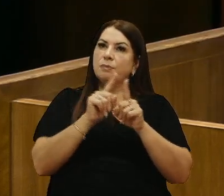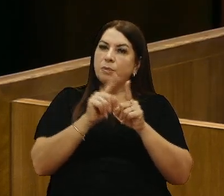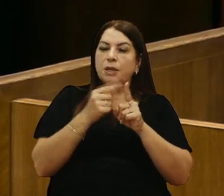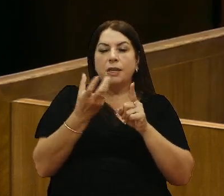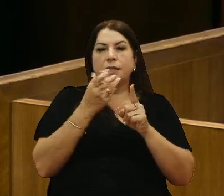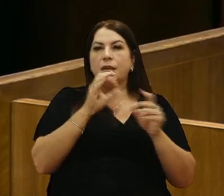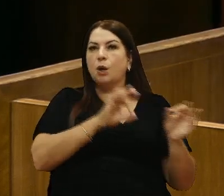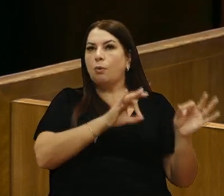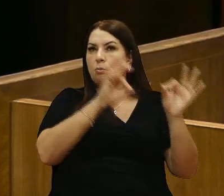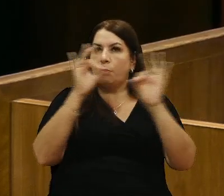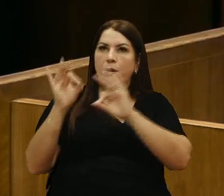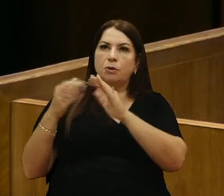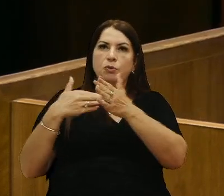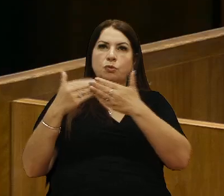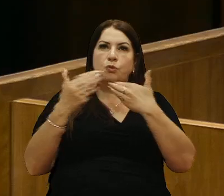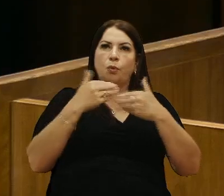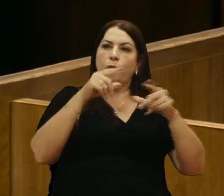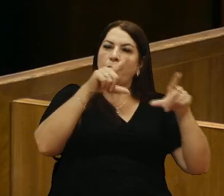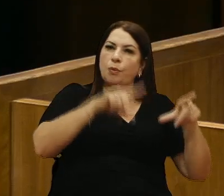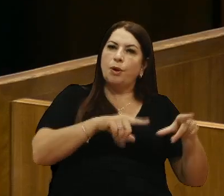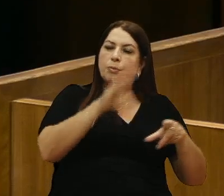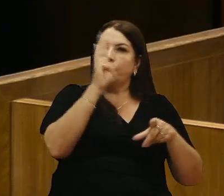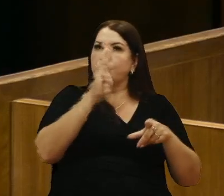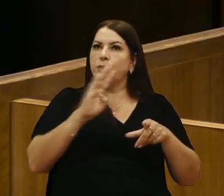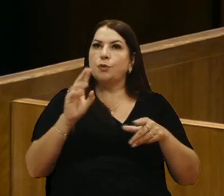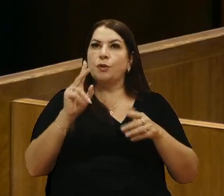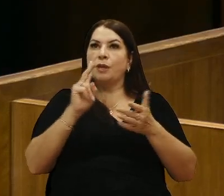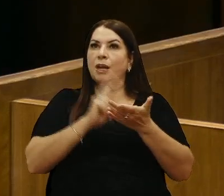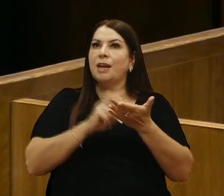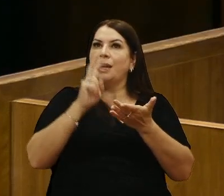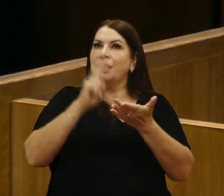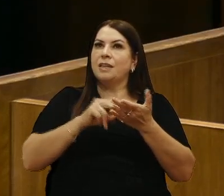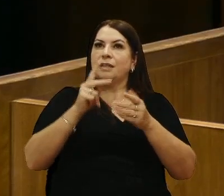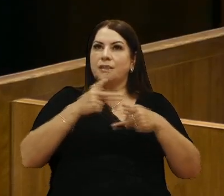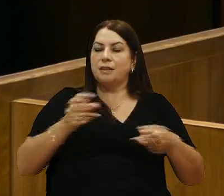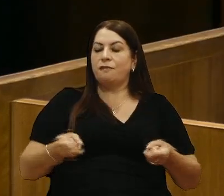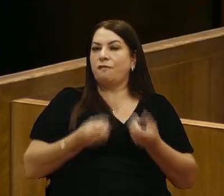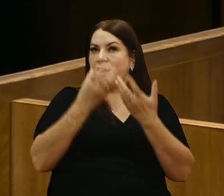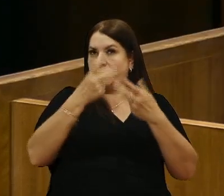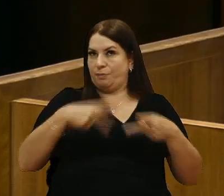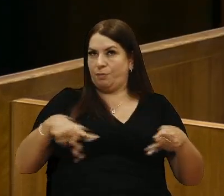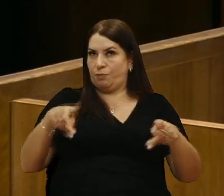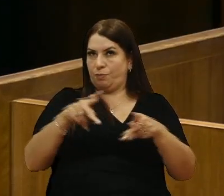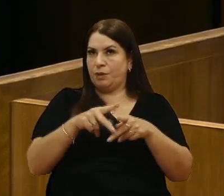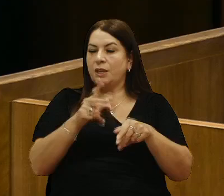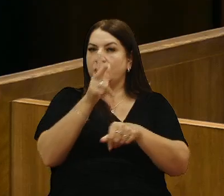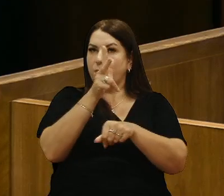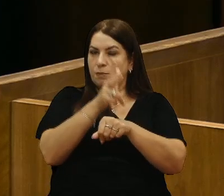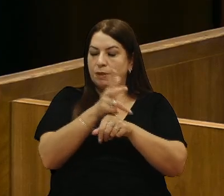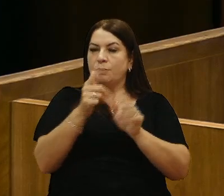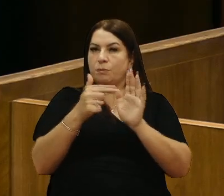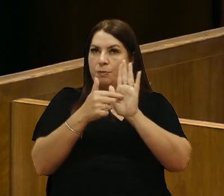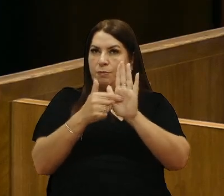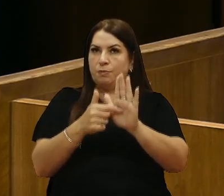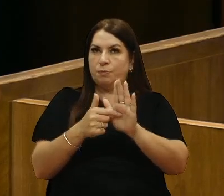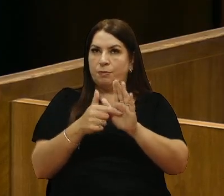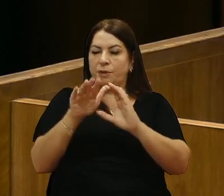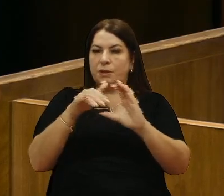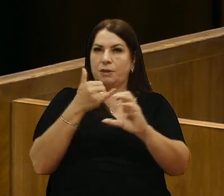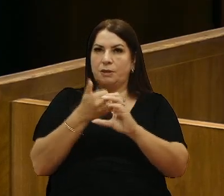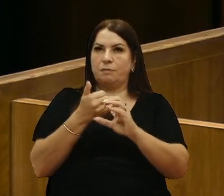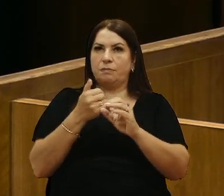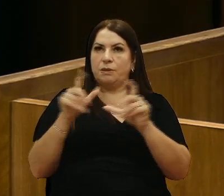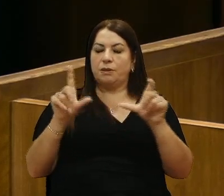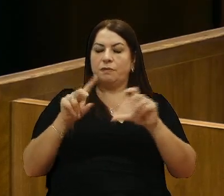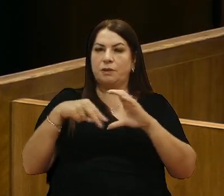quiser acompanhar de qualquer lugar do Brasil, toda a alegria desta festa popular. A transmissão será pelo canal da TV